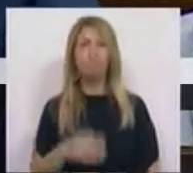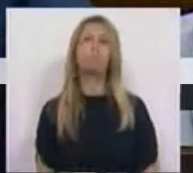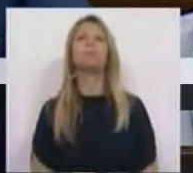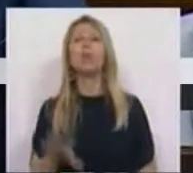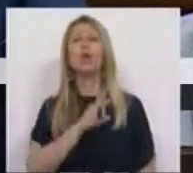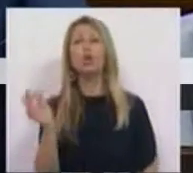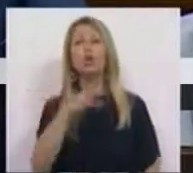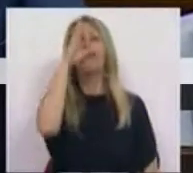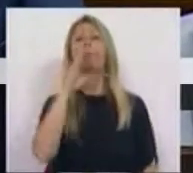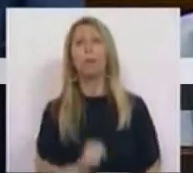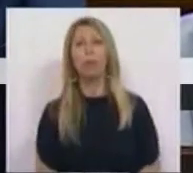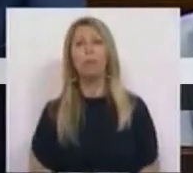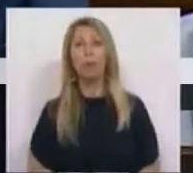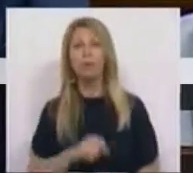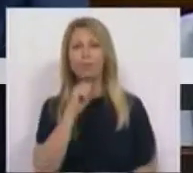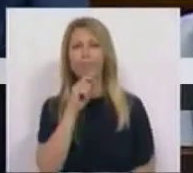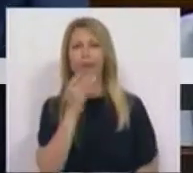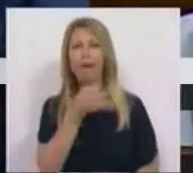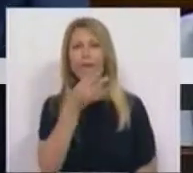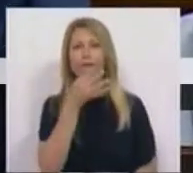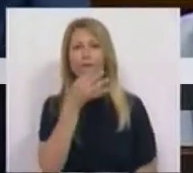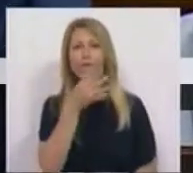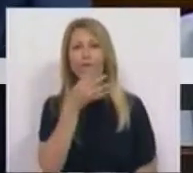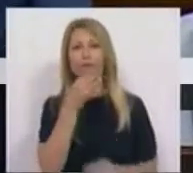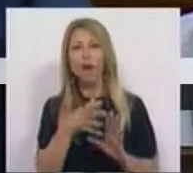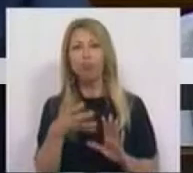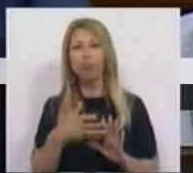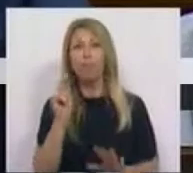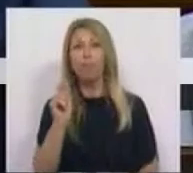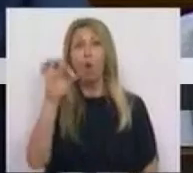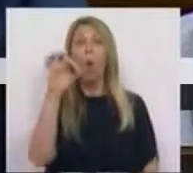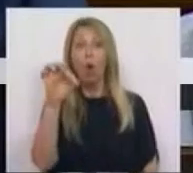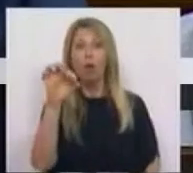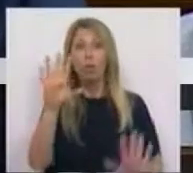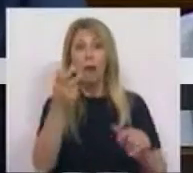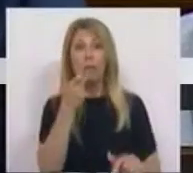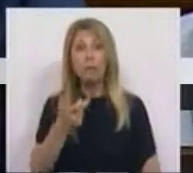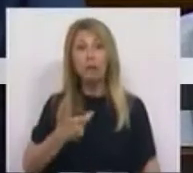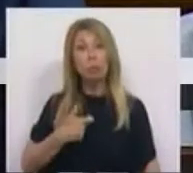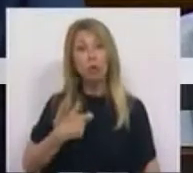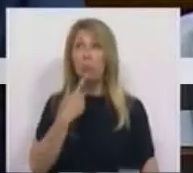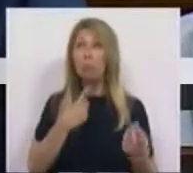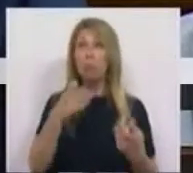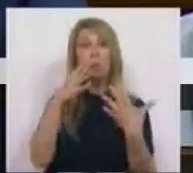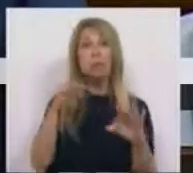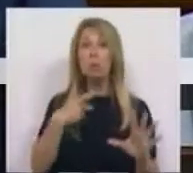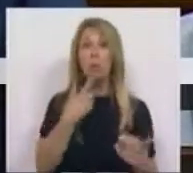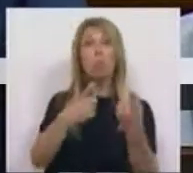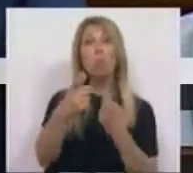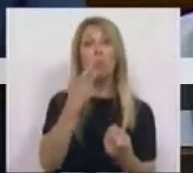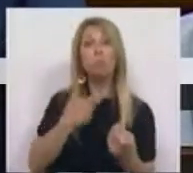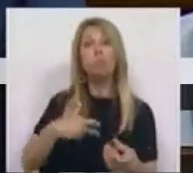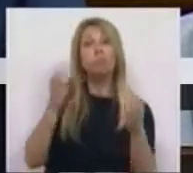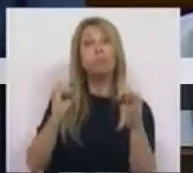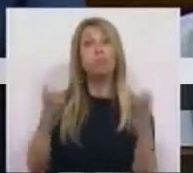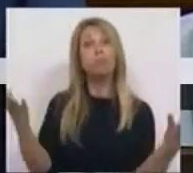Senhor Primeiro-Ministro conseguiu falar 8 minutos e nunca respondeu à pergunta simples que eu lhe fiz, em que estudos